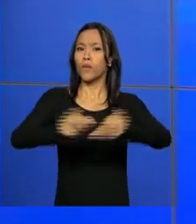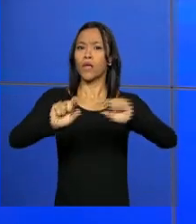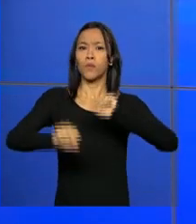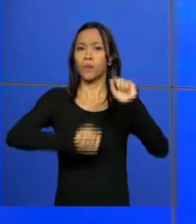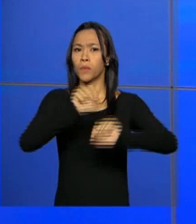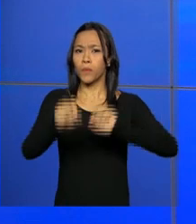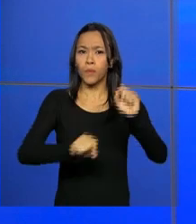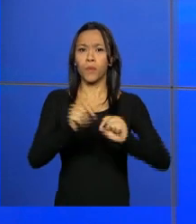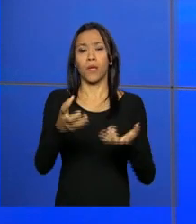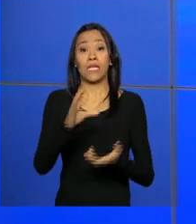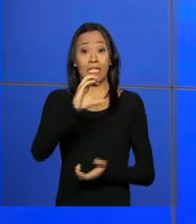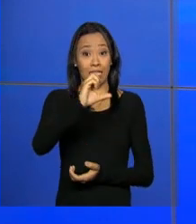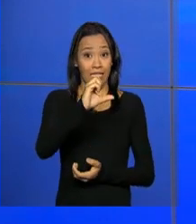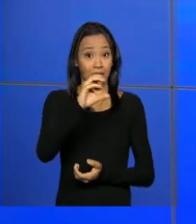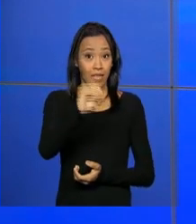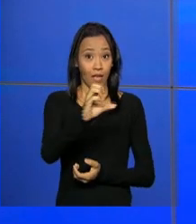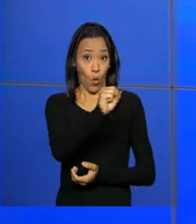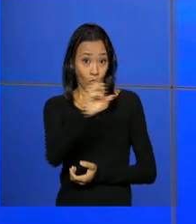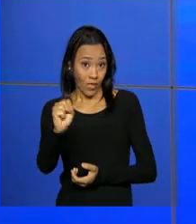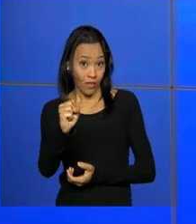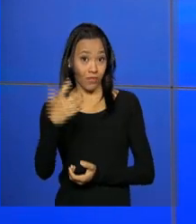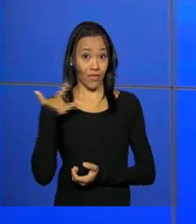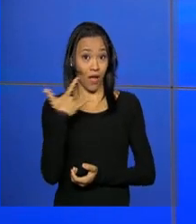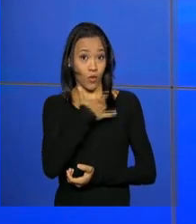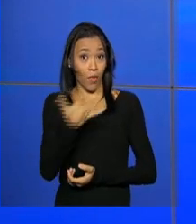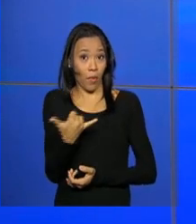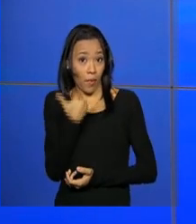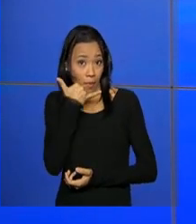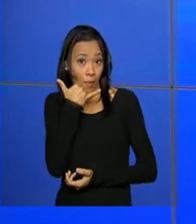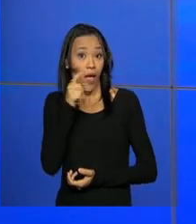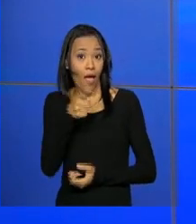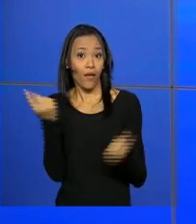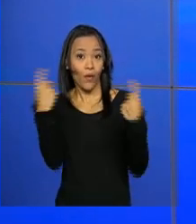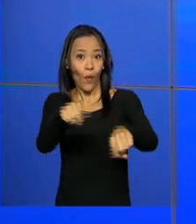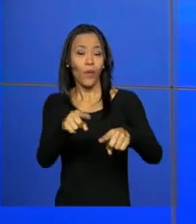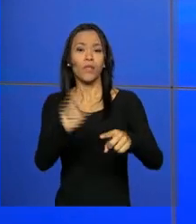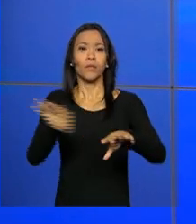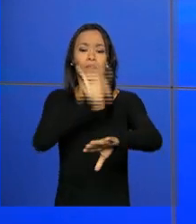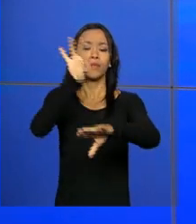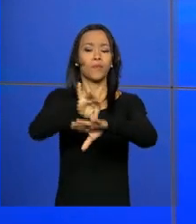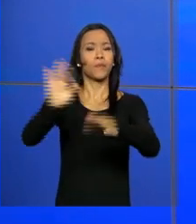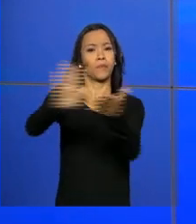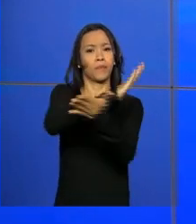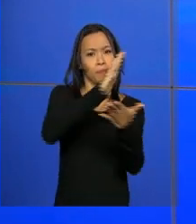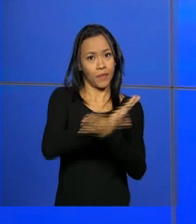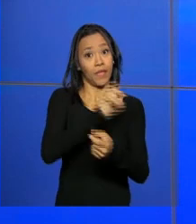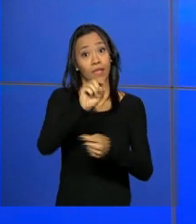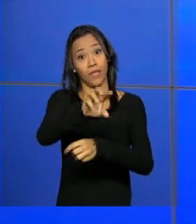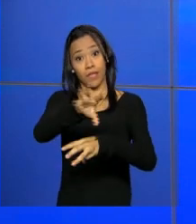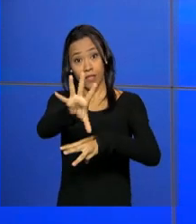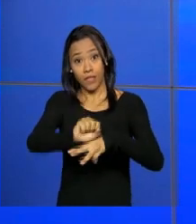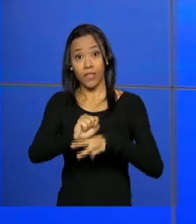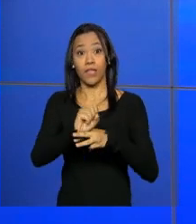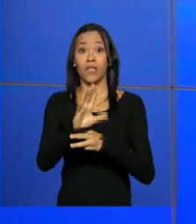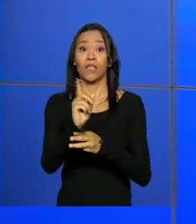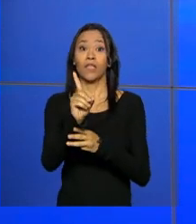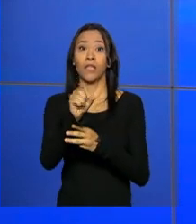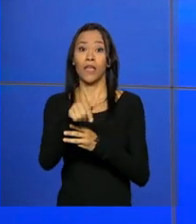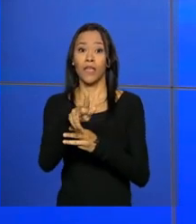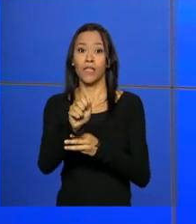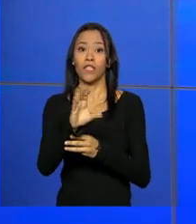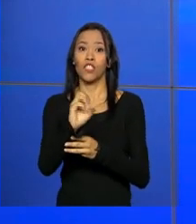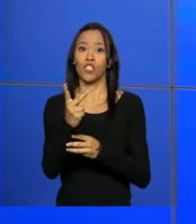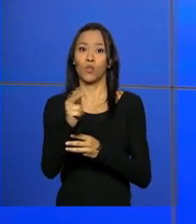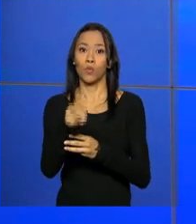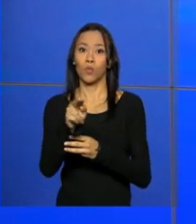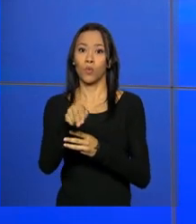0800 saúde ferramenta que vai ajudar no combate ao aeds egipt mosquito transmissor da dengue da chicungunha e do